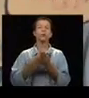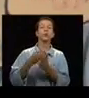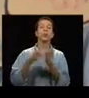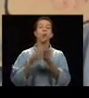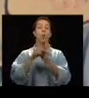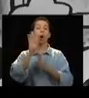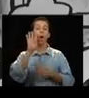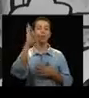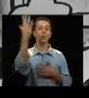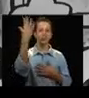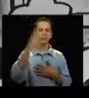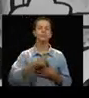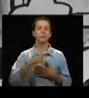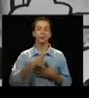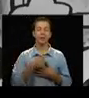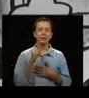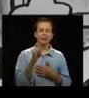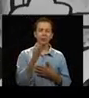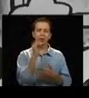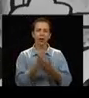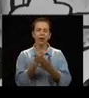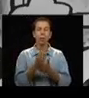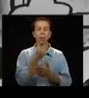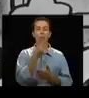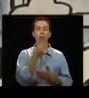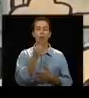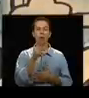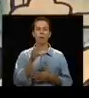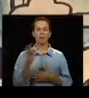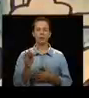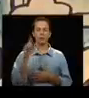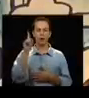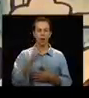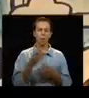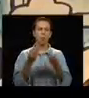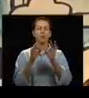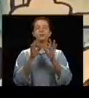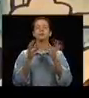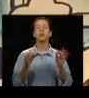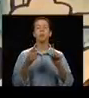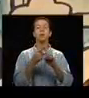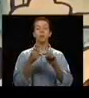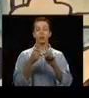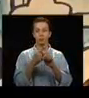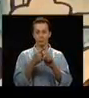ato revolucionário. A concepção antropológica de Paulo Freire é muito simples.